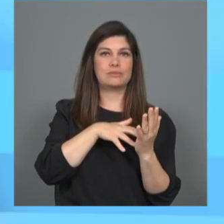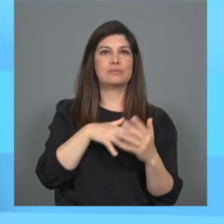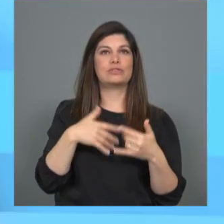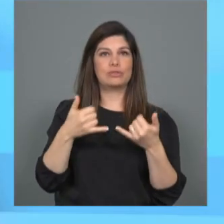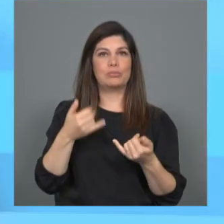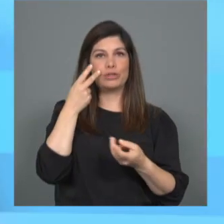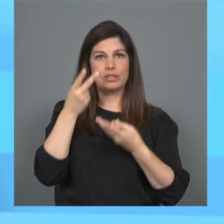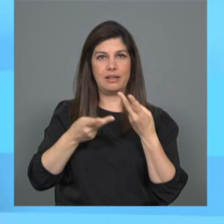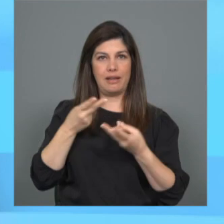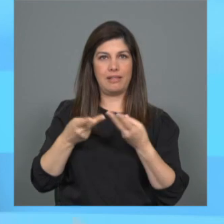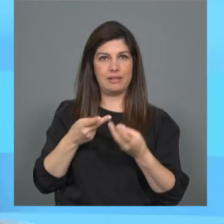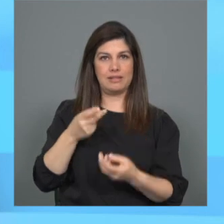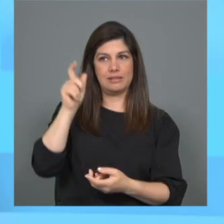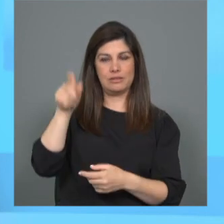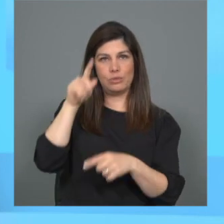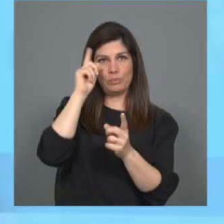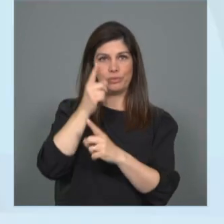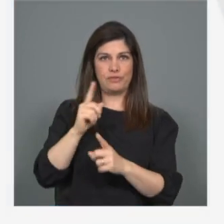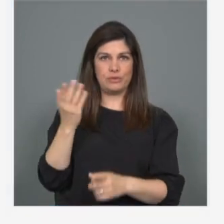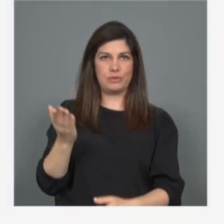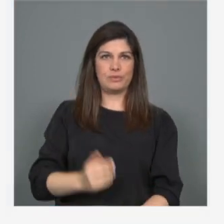análise de Frei José Nunes.